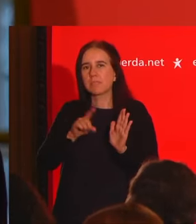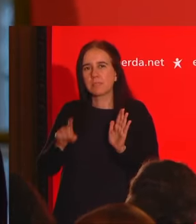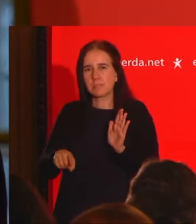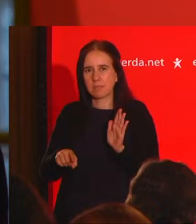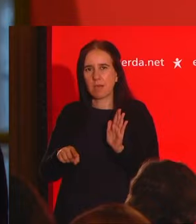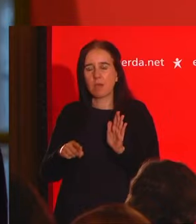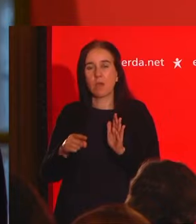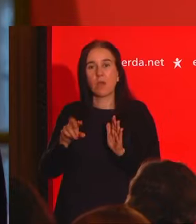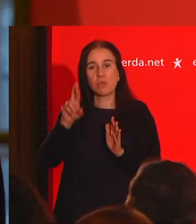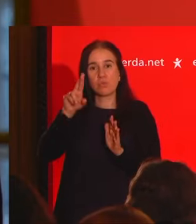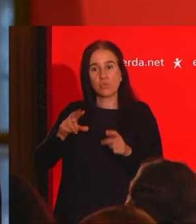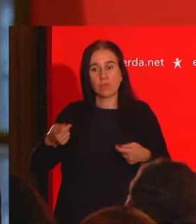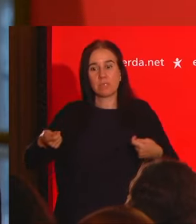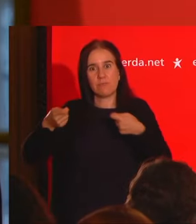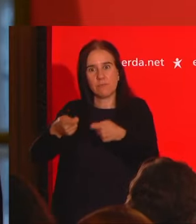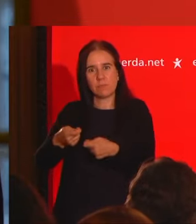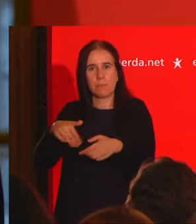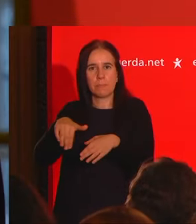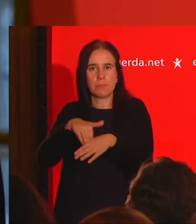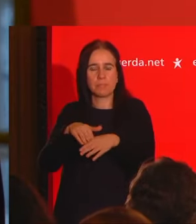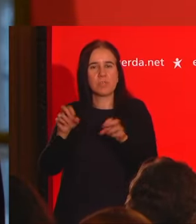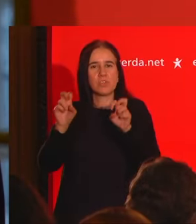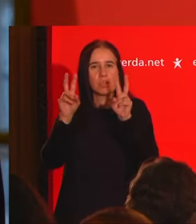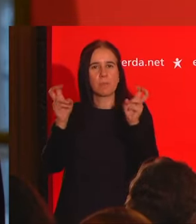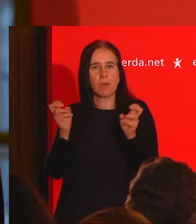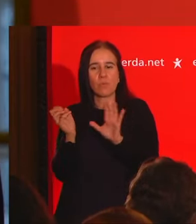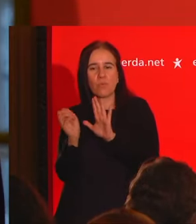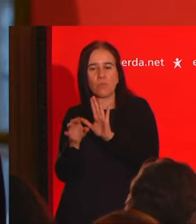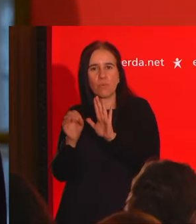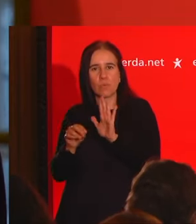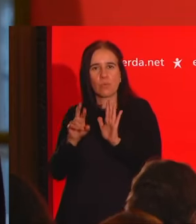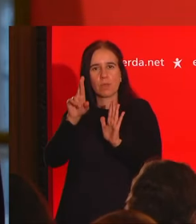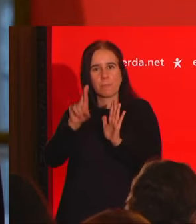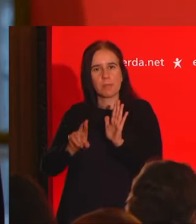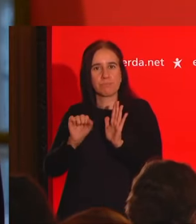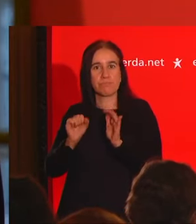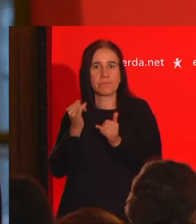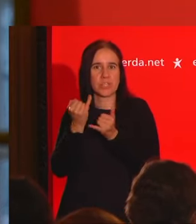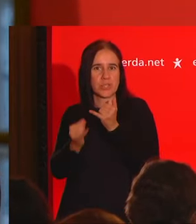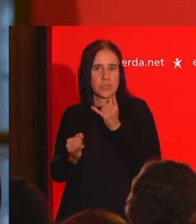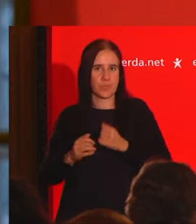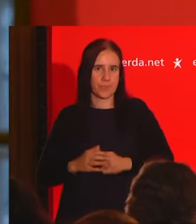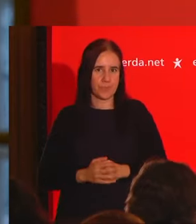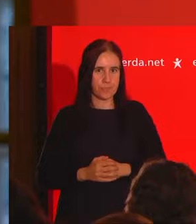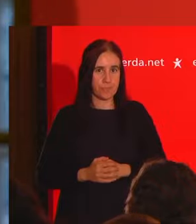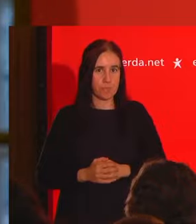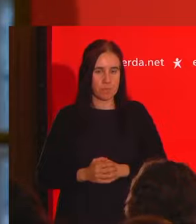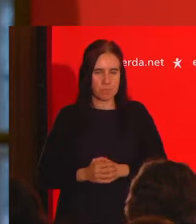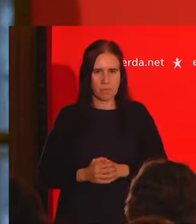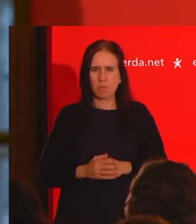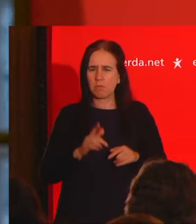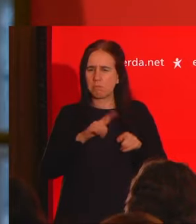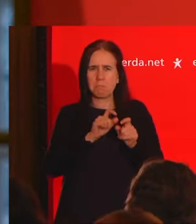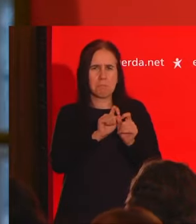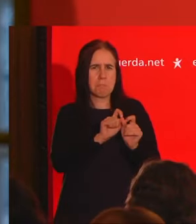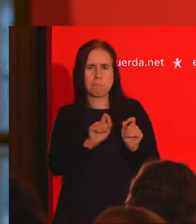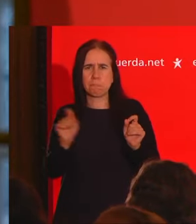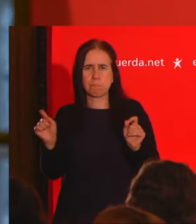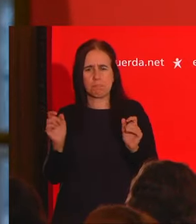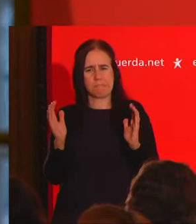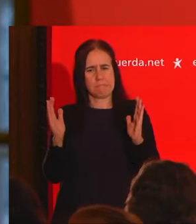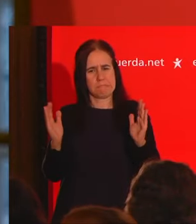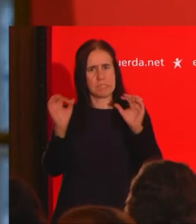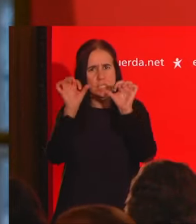em fundos de investimento chamado Fundos de Capital de Risco. Durante quase todo o tempo de vigência